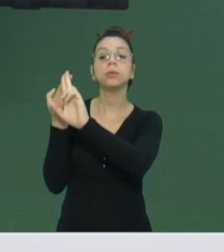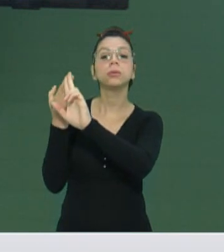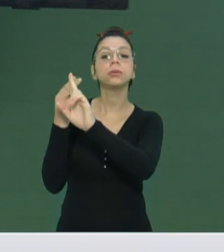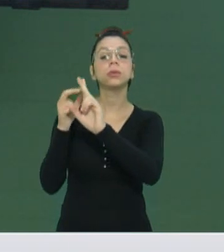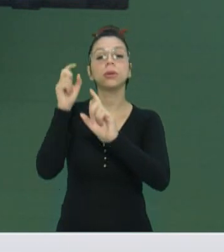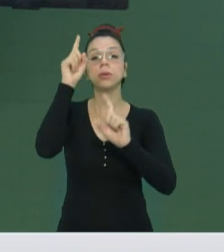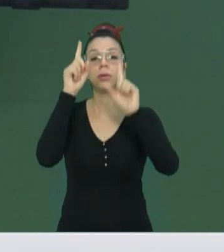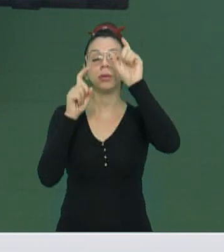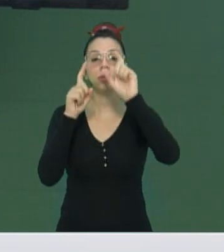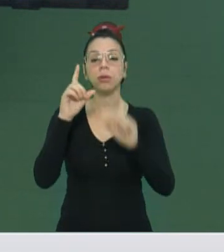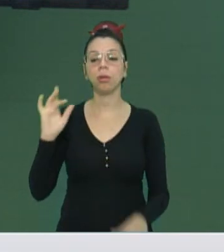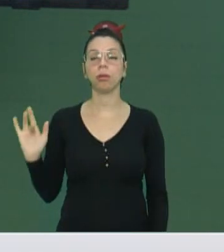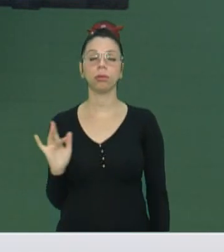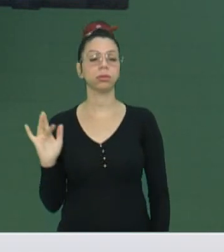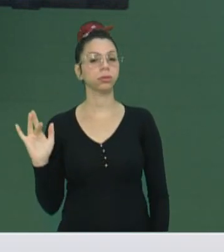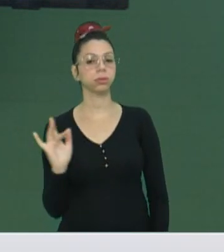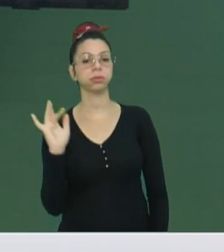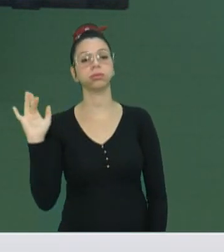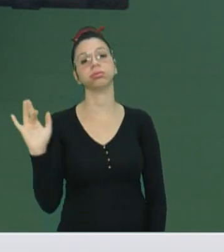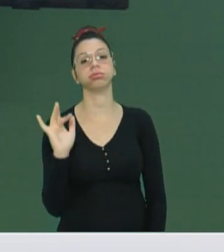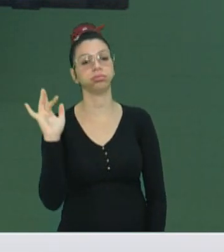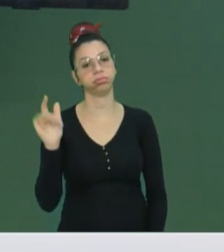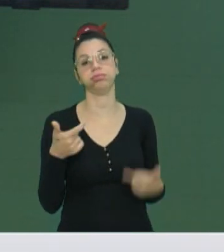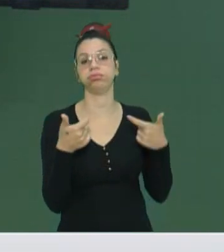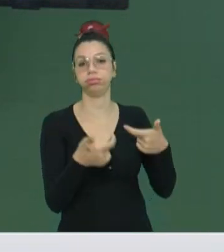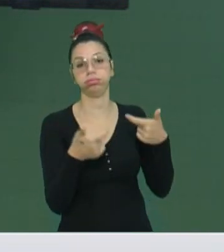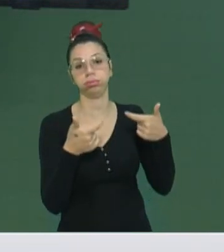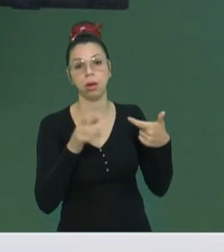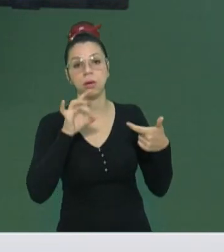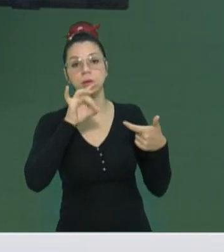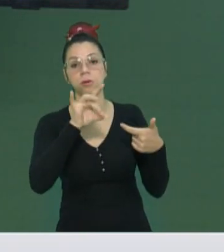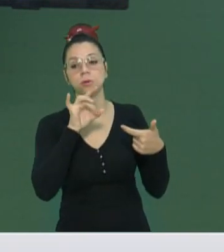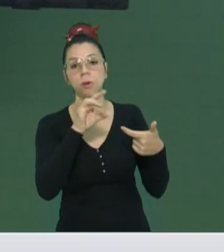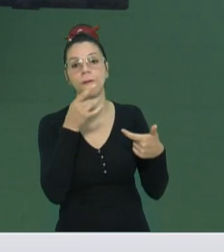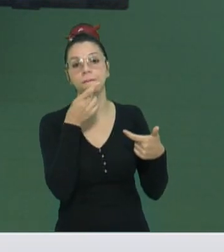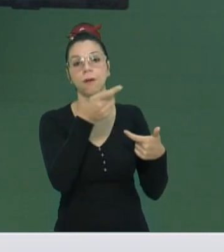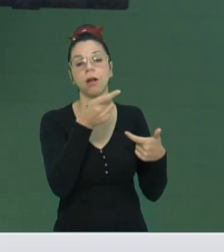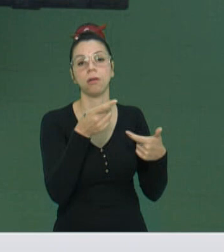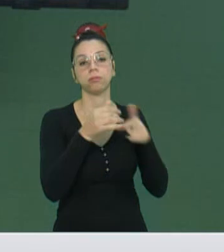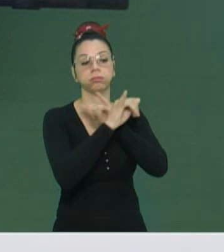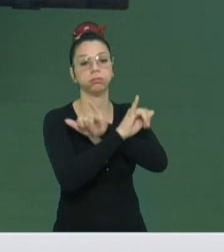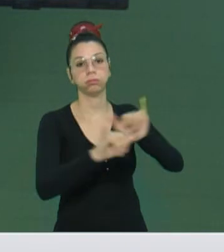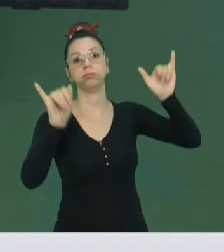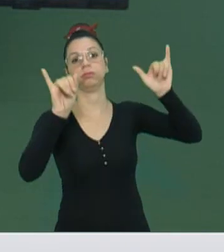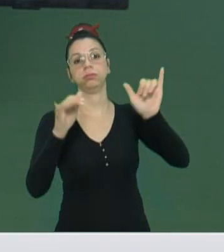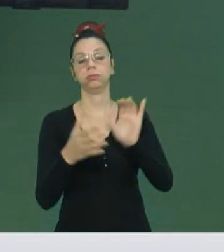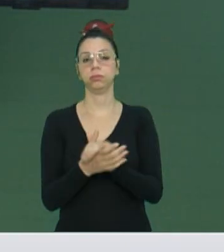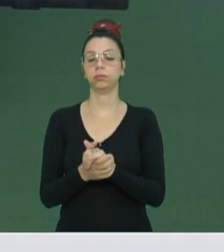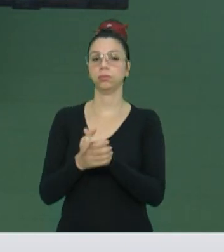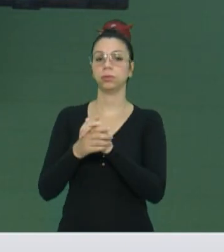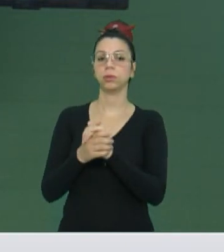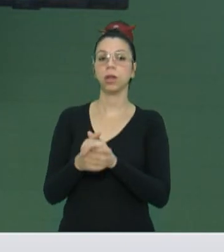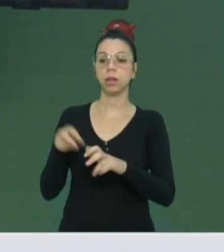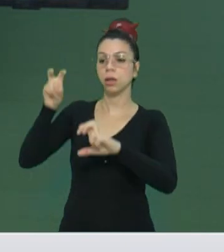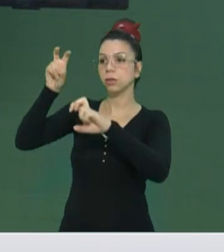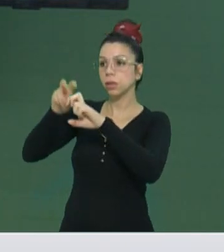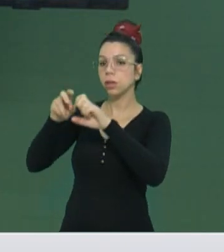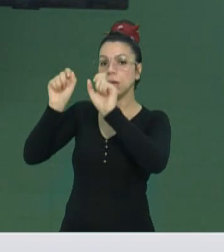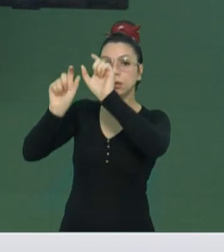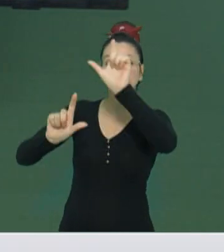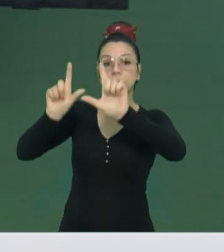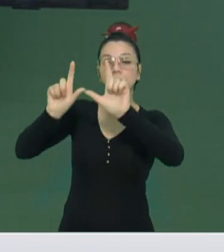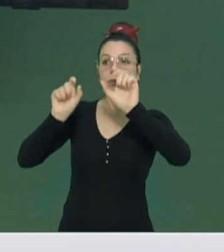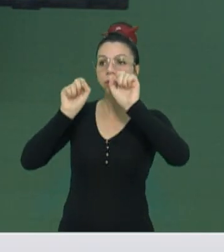expressão dengue, dengue, só se fala nisso. E tá de frente para a televisão. Vamos ver como é que você respondeu